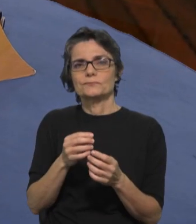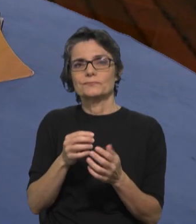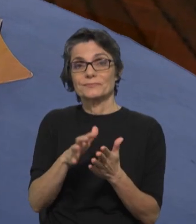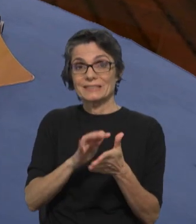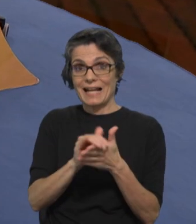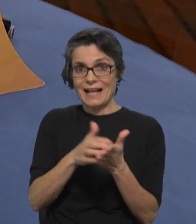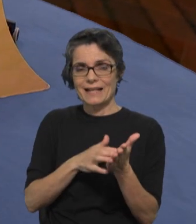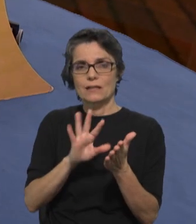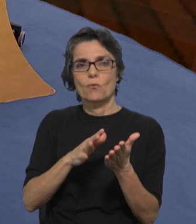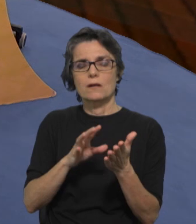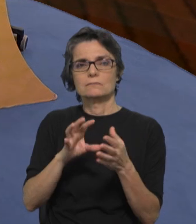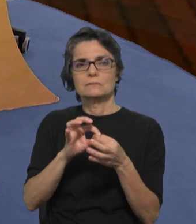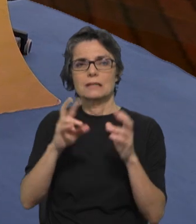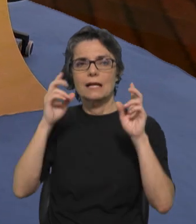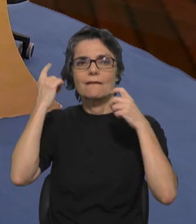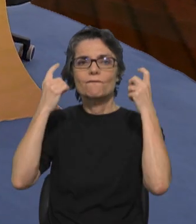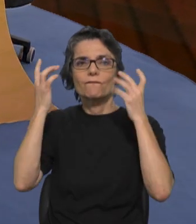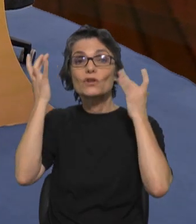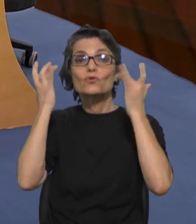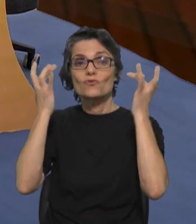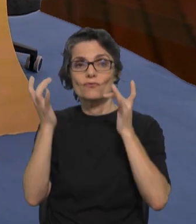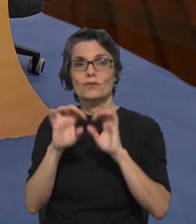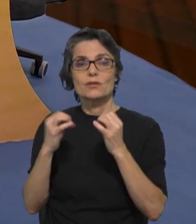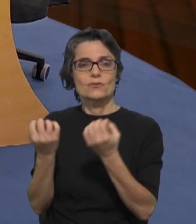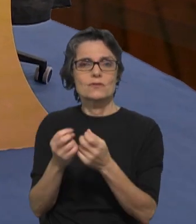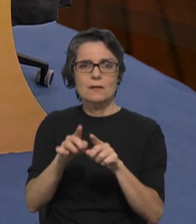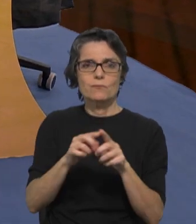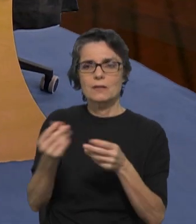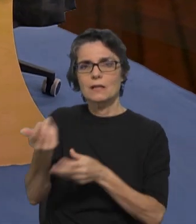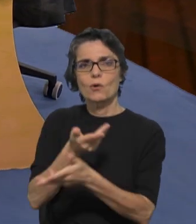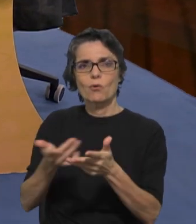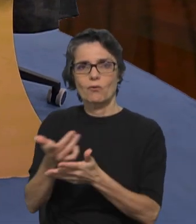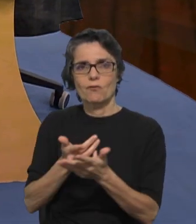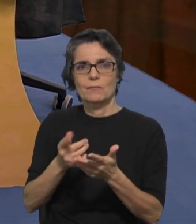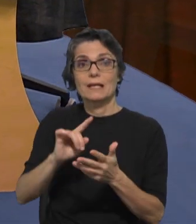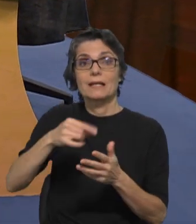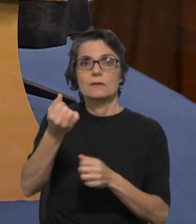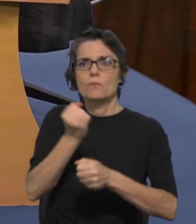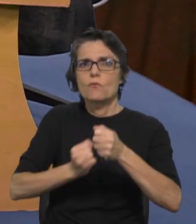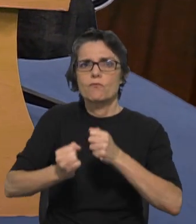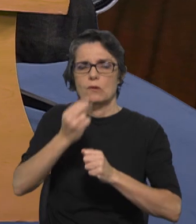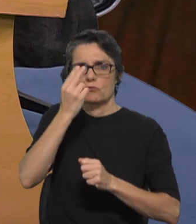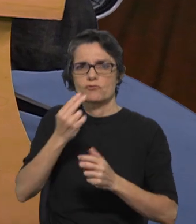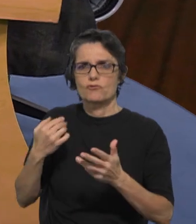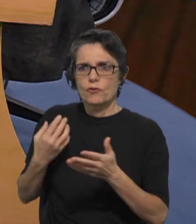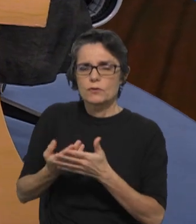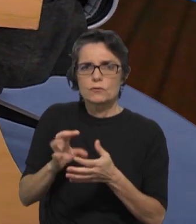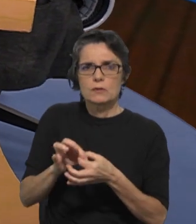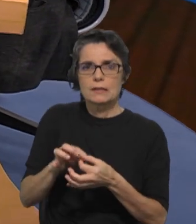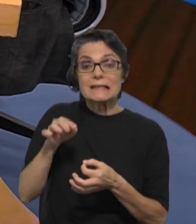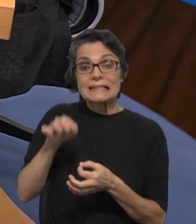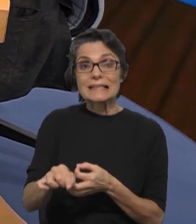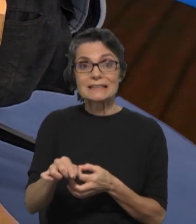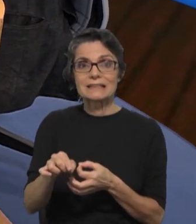das filosofias sociais e políticas e económicas e depois os movimentos históricos. E é aí, nos